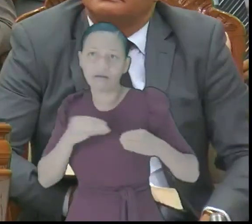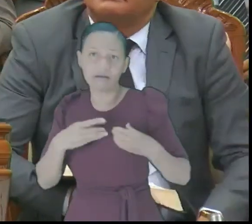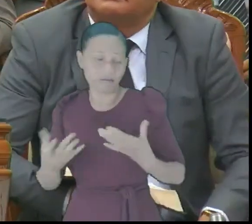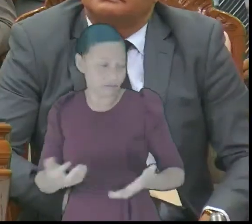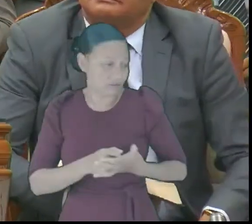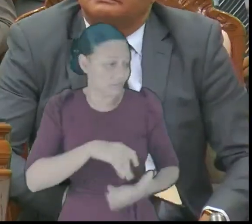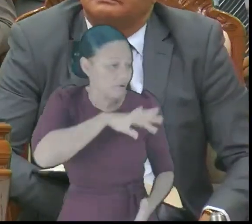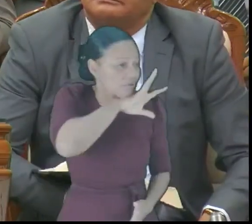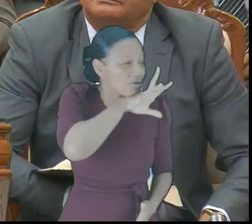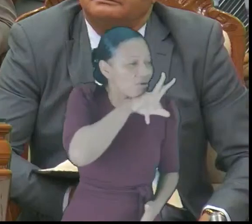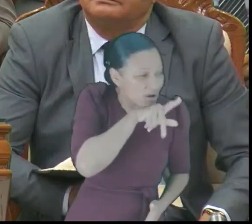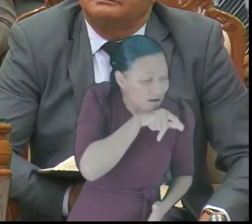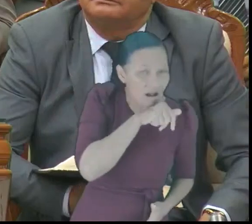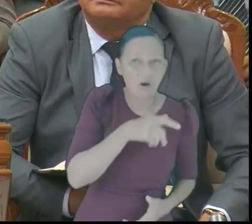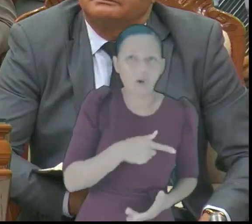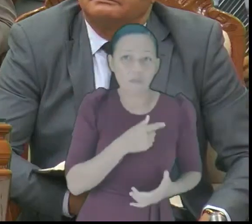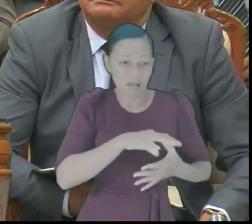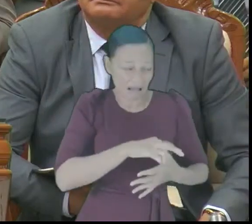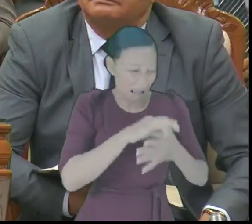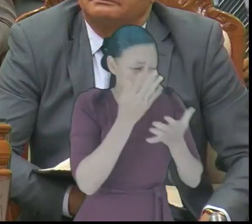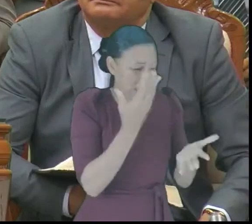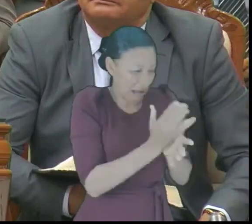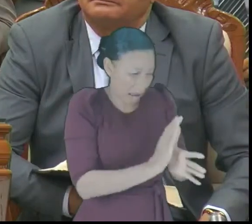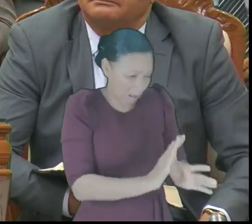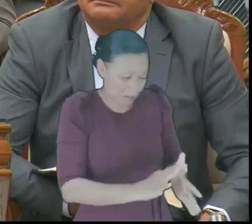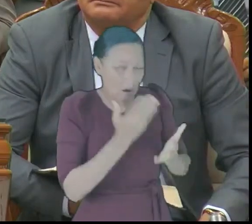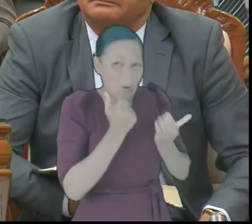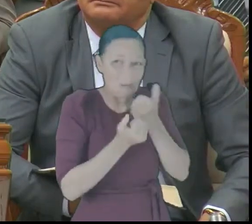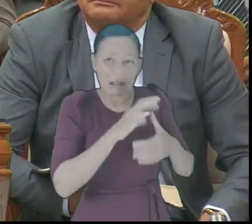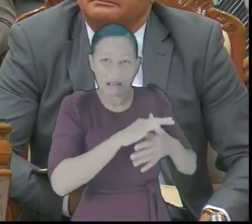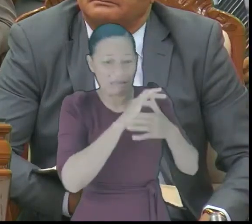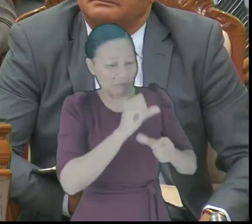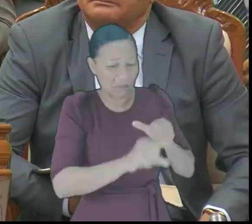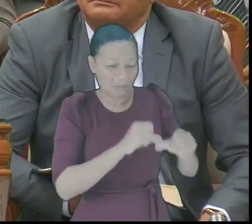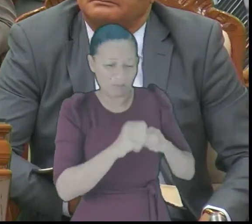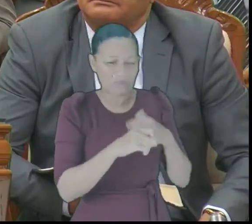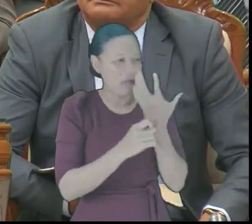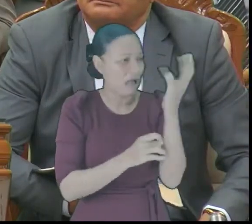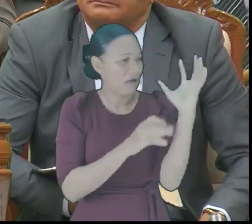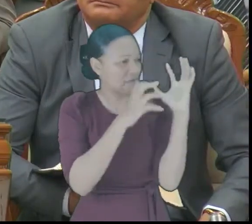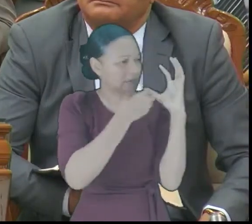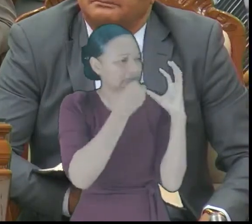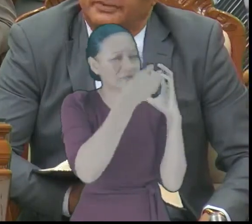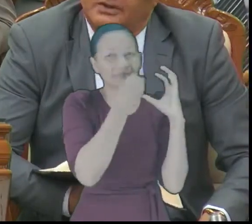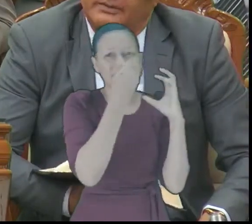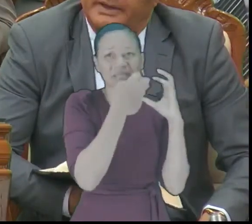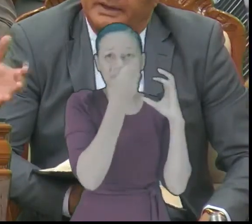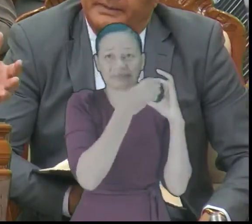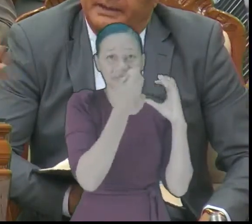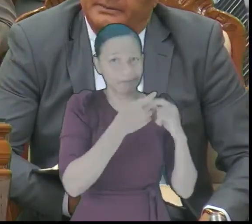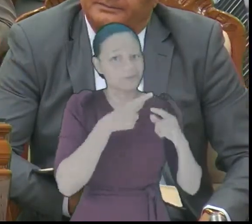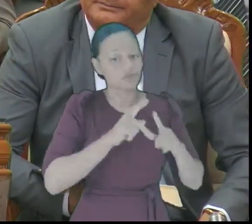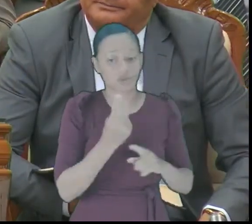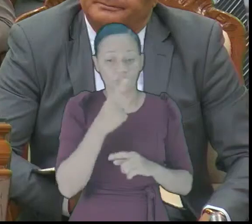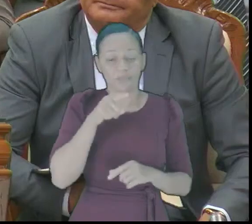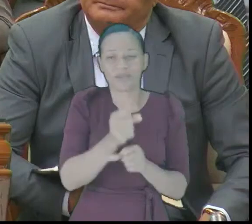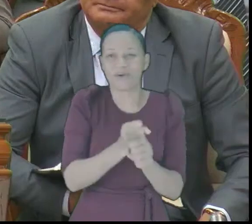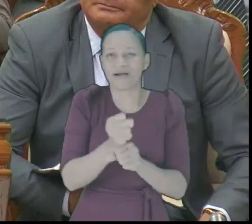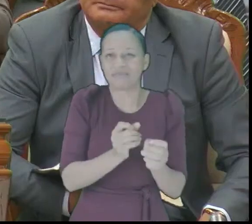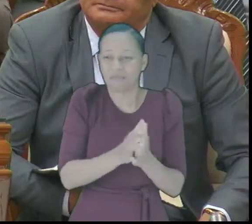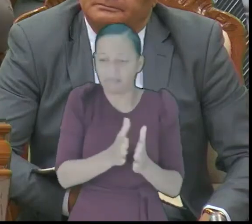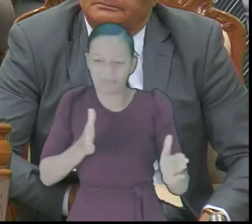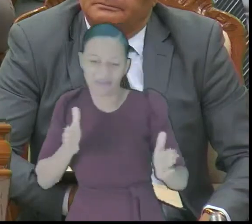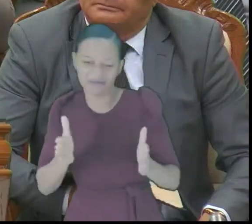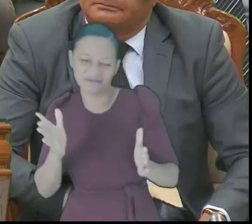mudar de natureza. É verdade ou não é? É ou não é? E o leão só vai mudar de natureza no milênio, né? Que a Bíblia diz que no milênio, os leões, os